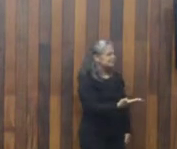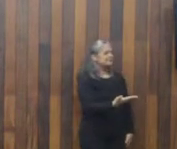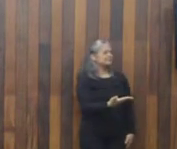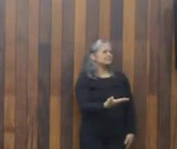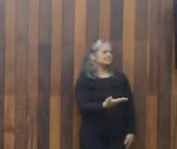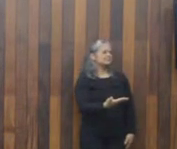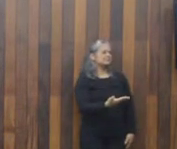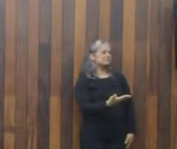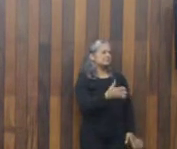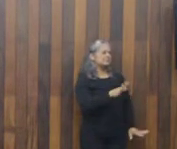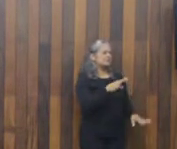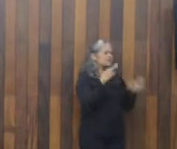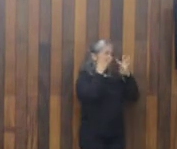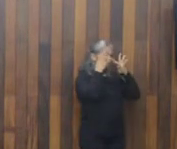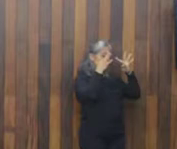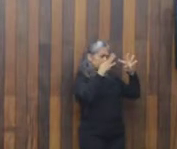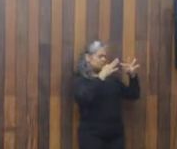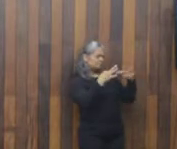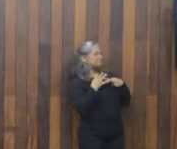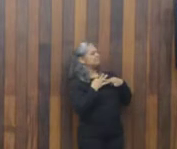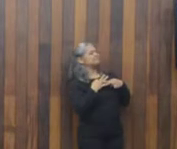que me chama mais atenção,